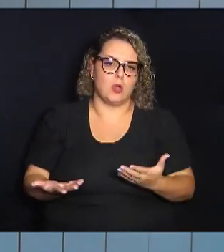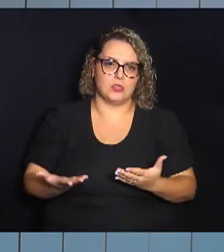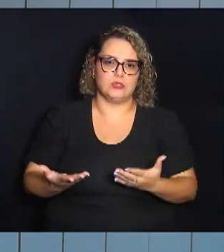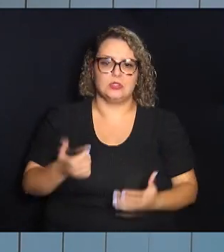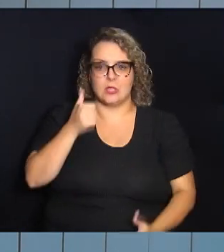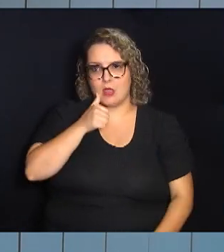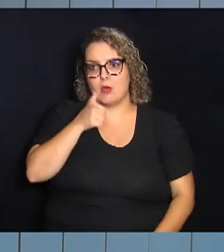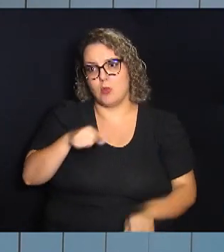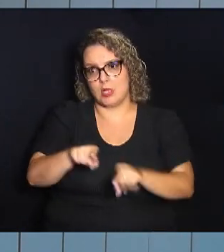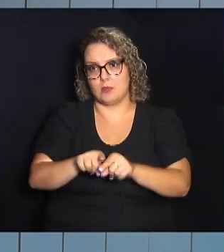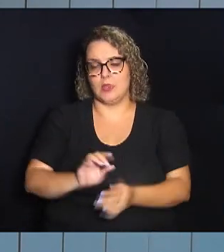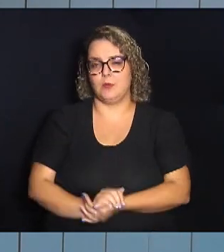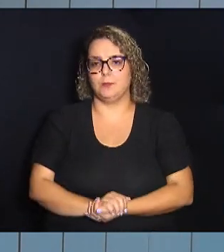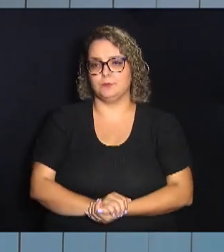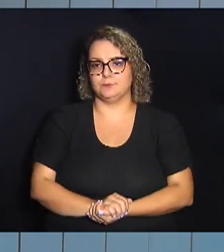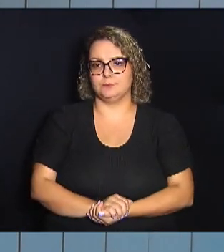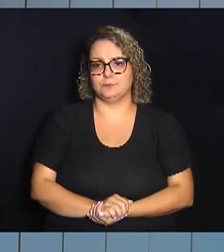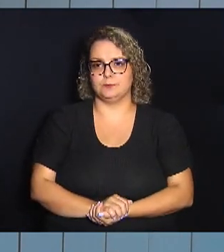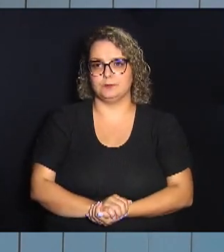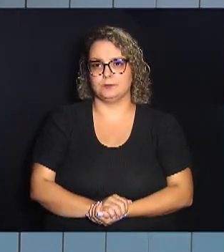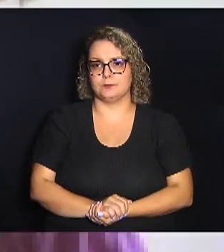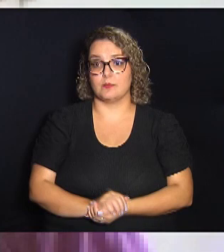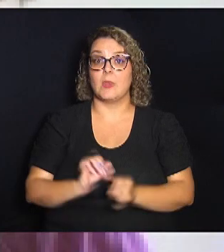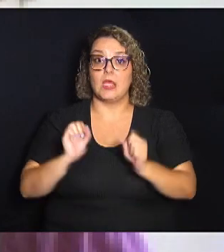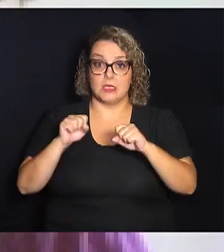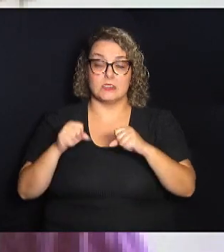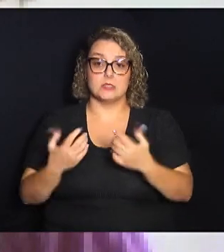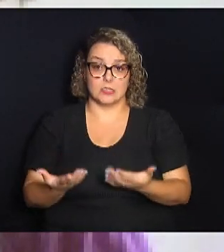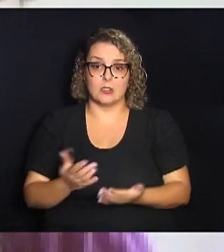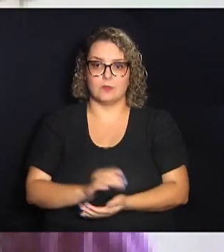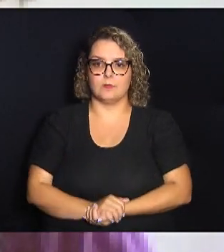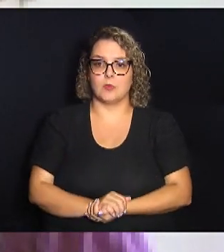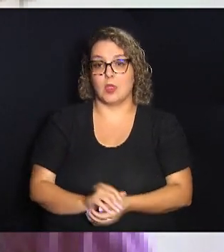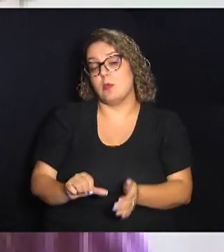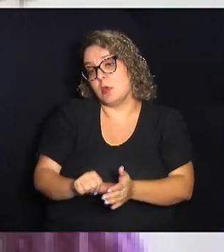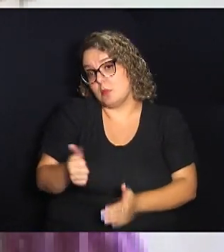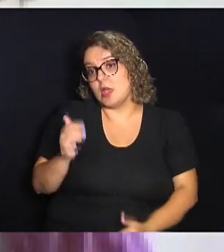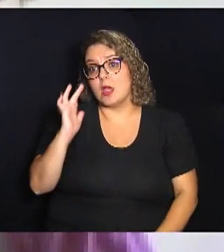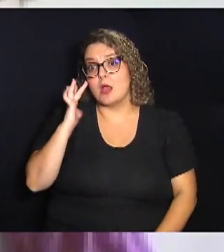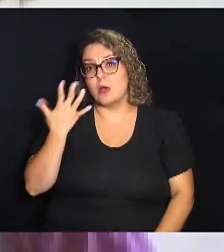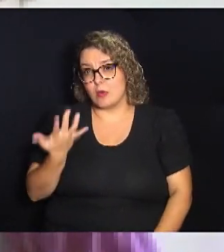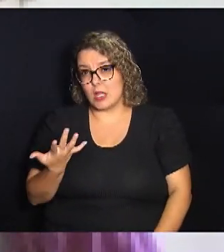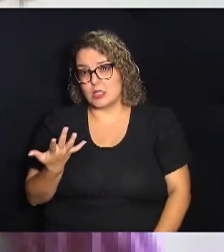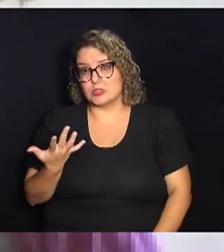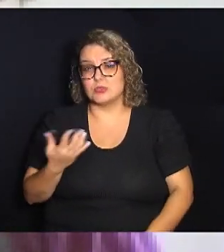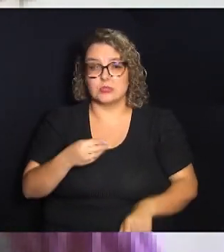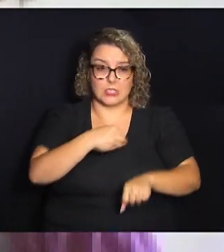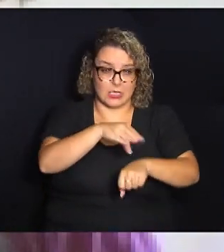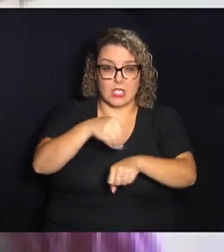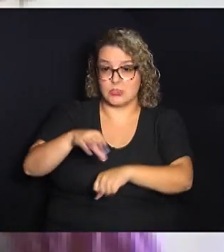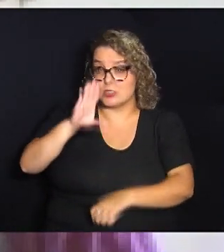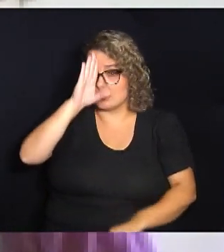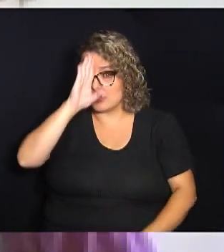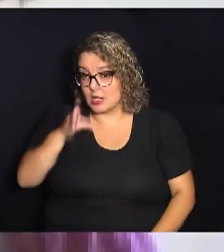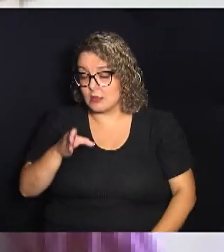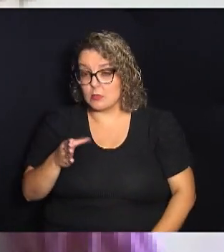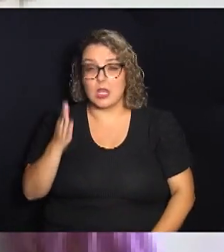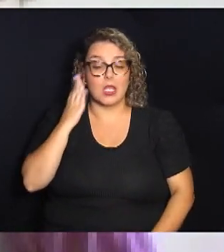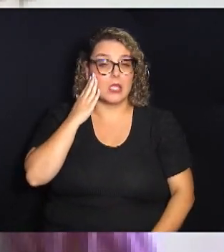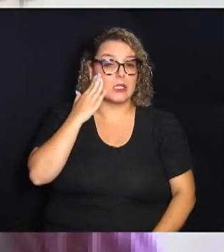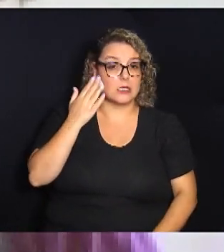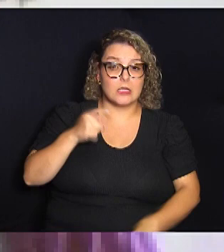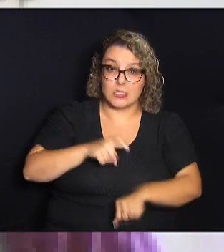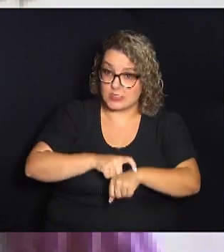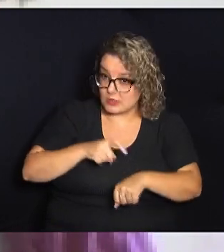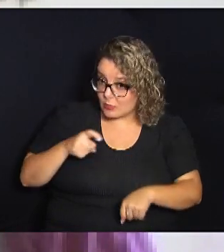mulher também? Sim. Em primeiro lugar, né, eu acho que as dicas principais são, primeiro, entender esse